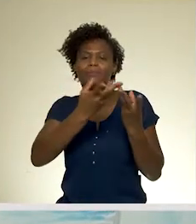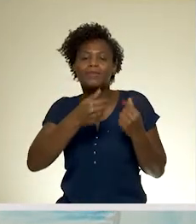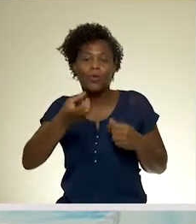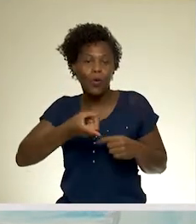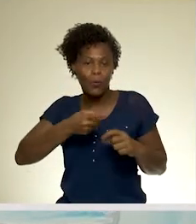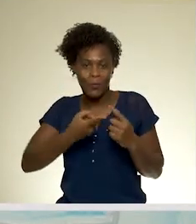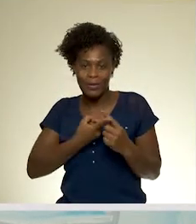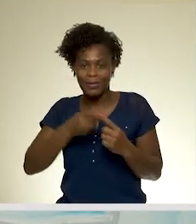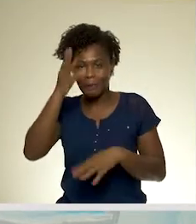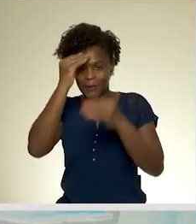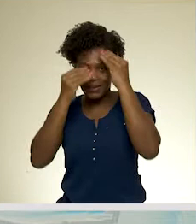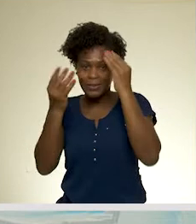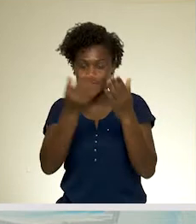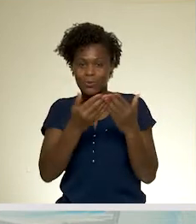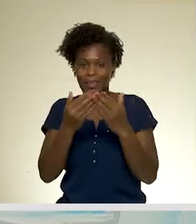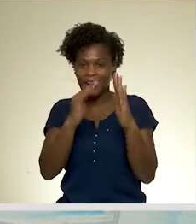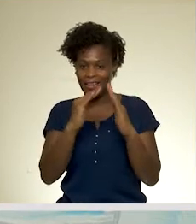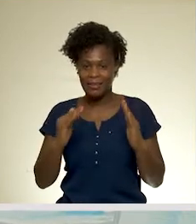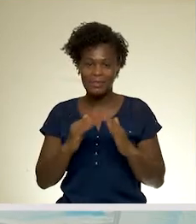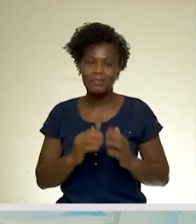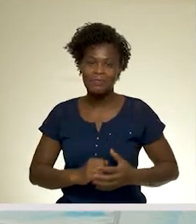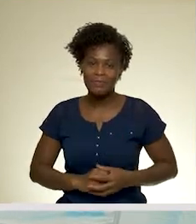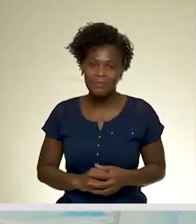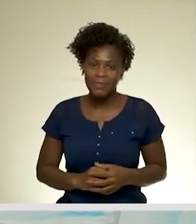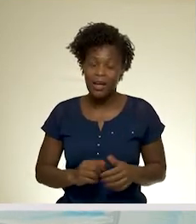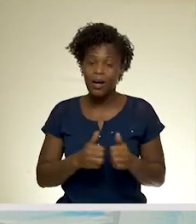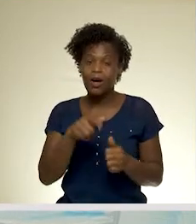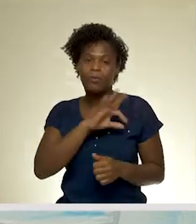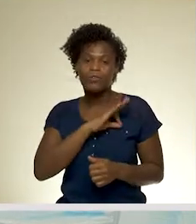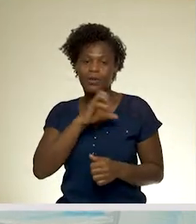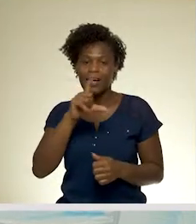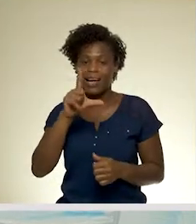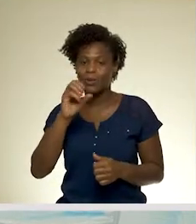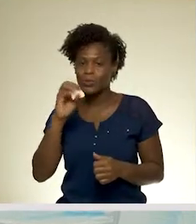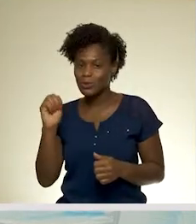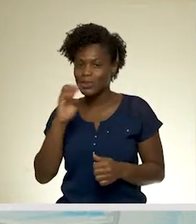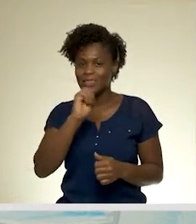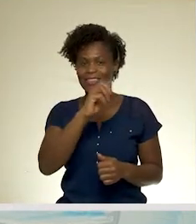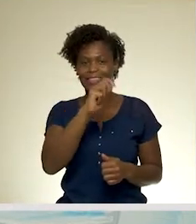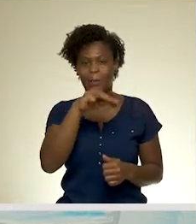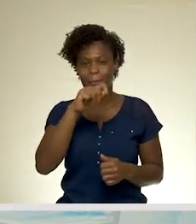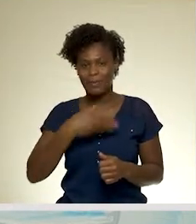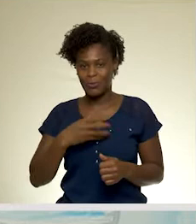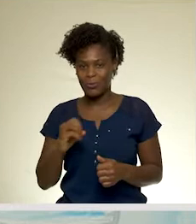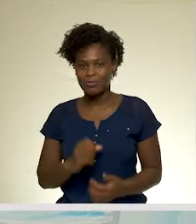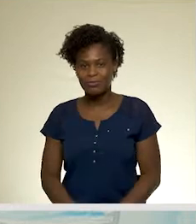ano, Aprender e Estudar em Casa, com o professor Carlos Semedo.